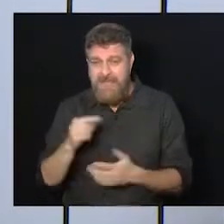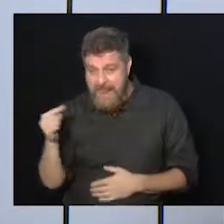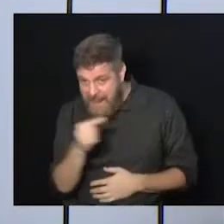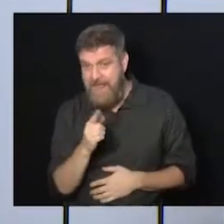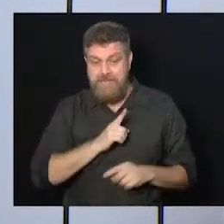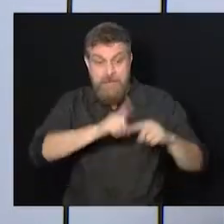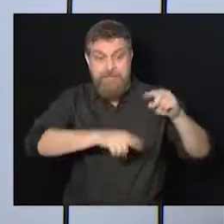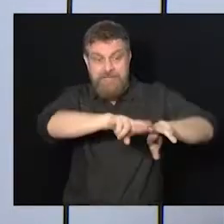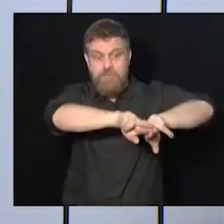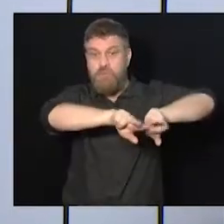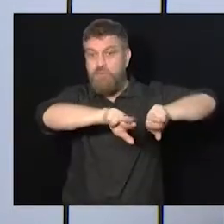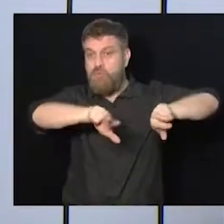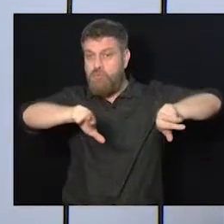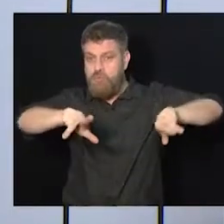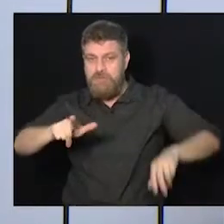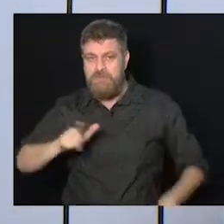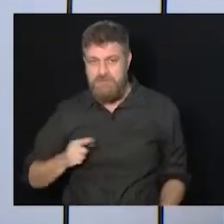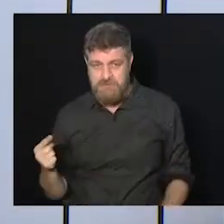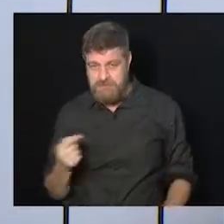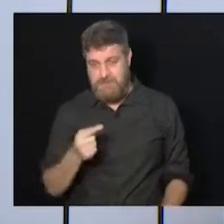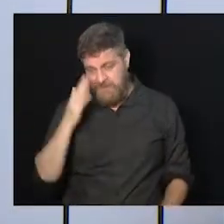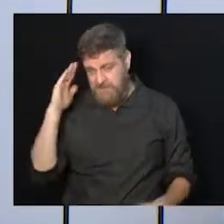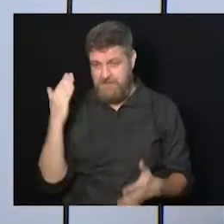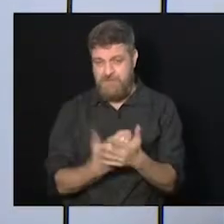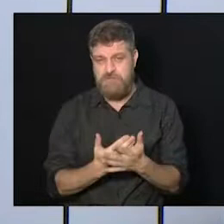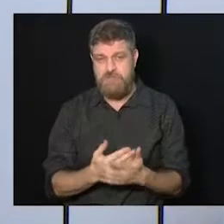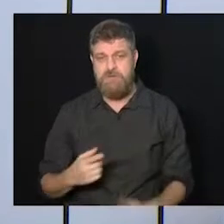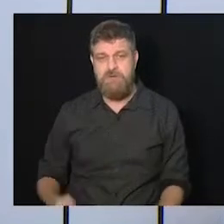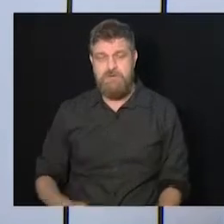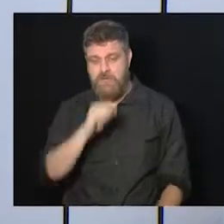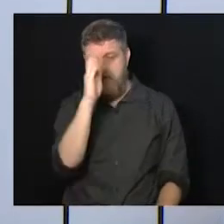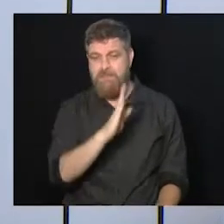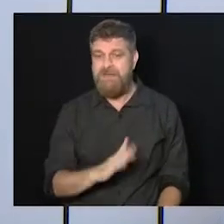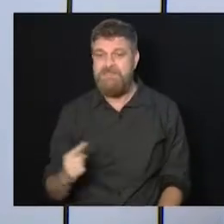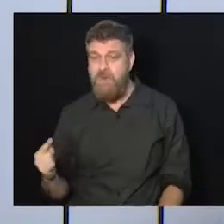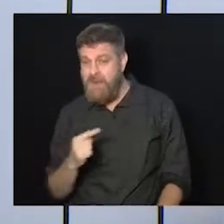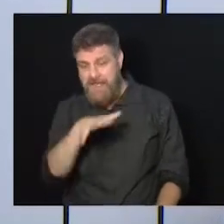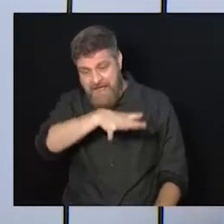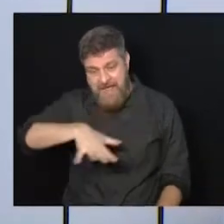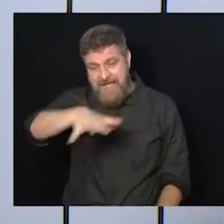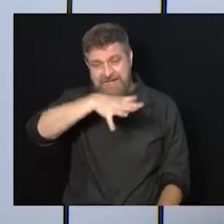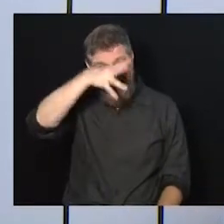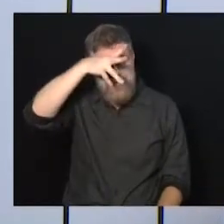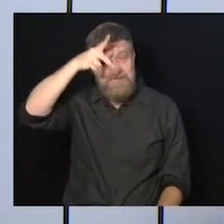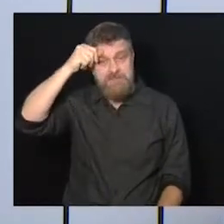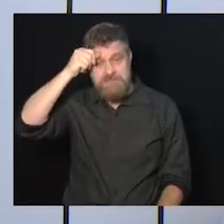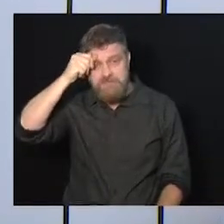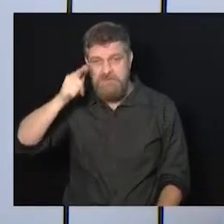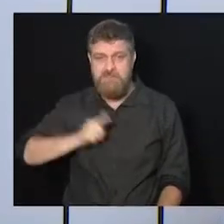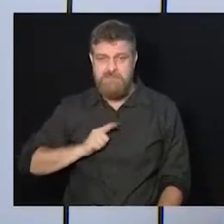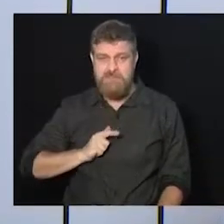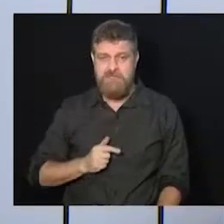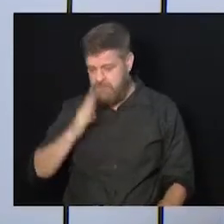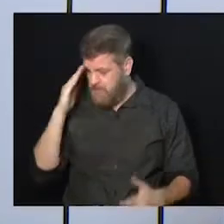lá. Talvez o maior recurso que pode retornar para o país, a maior riqueza esteja nessa biodiversidade. Talvez não,